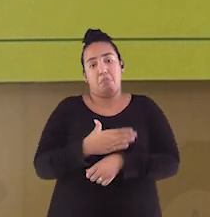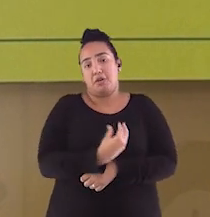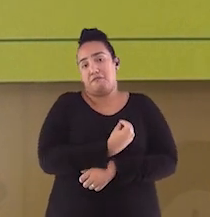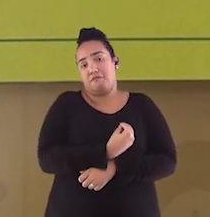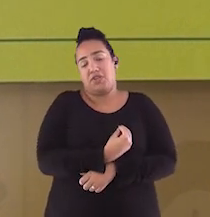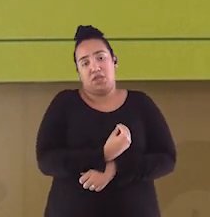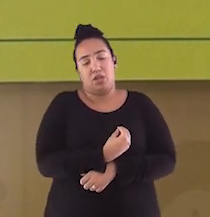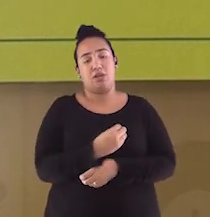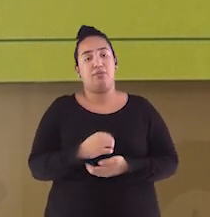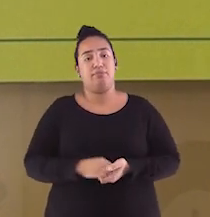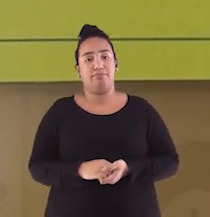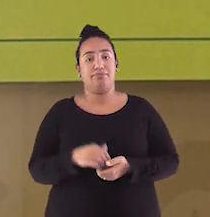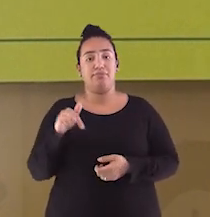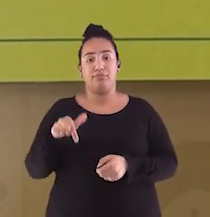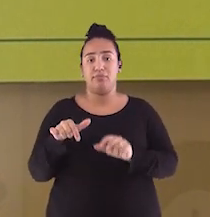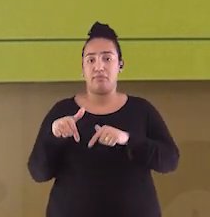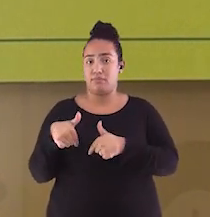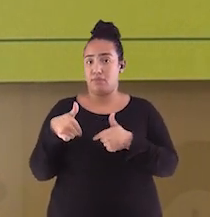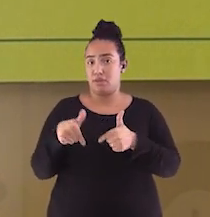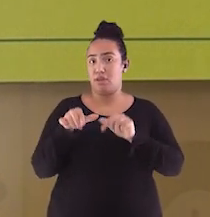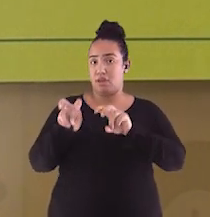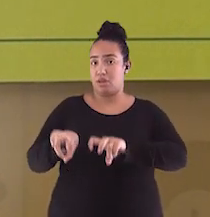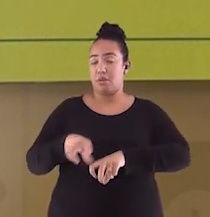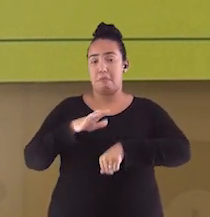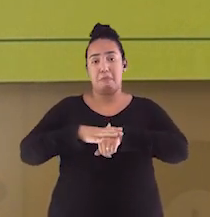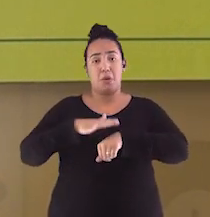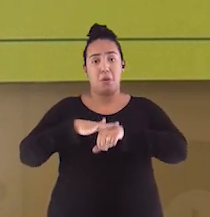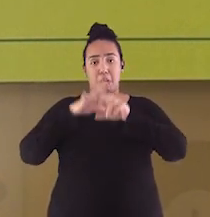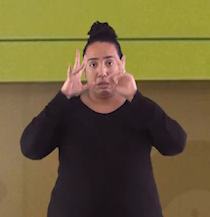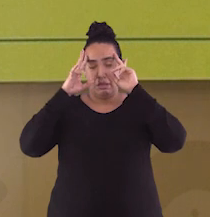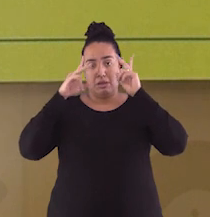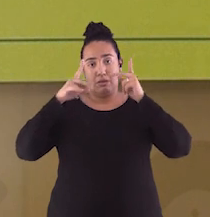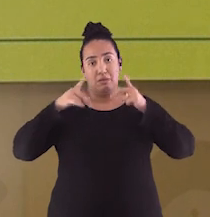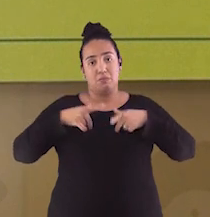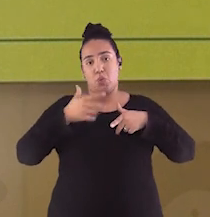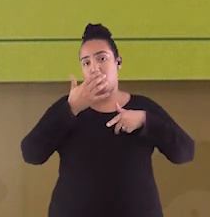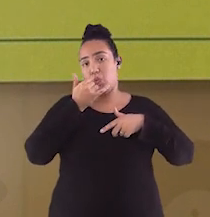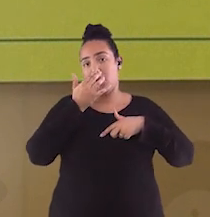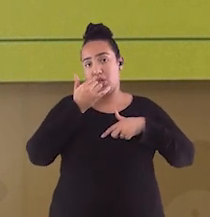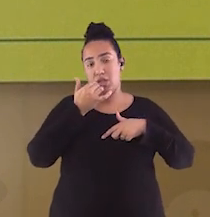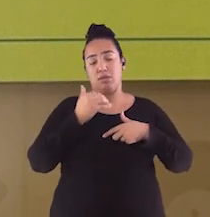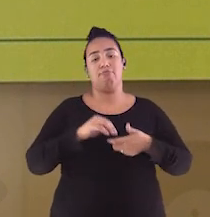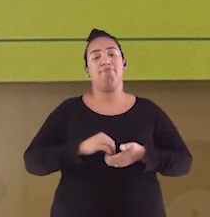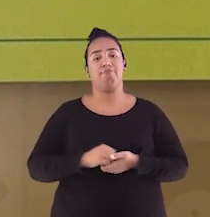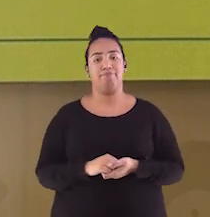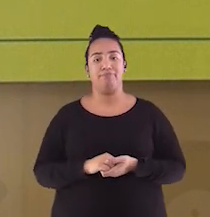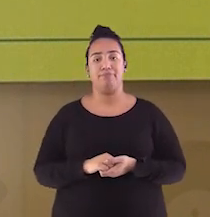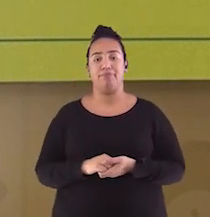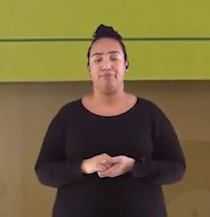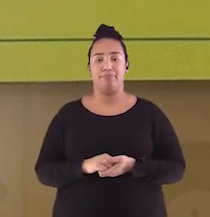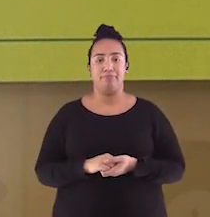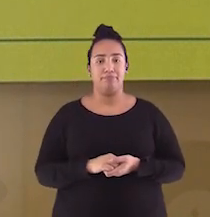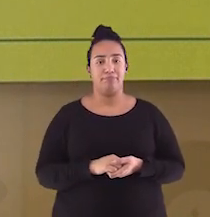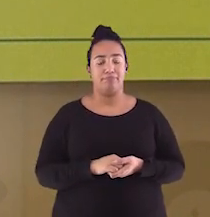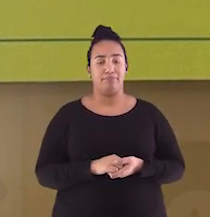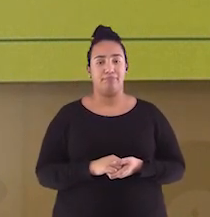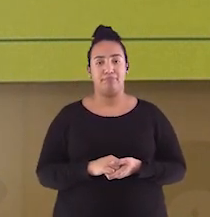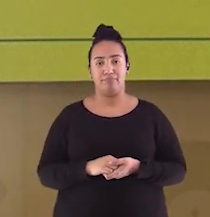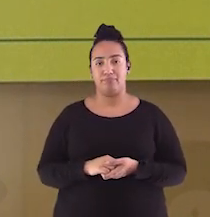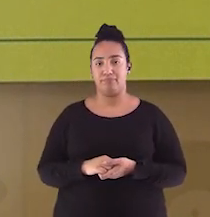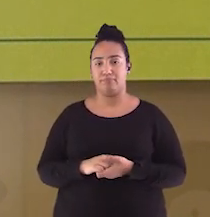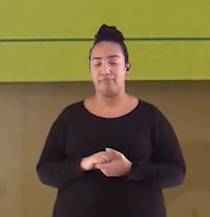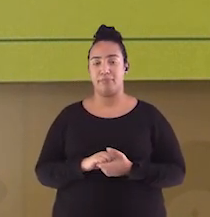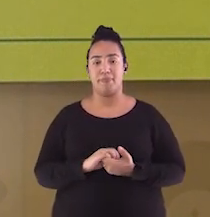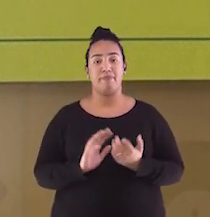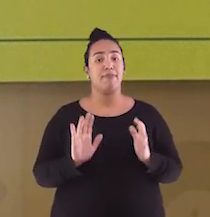ou seja, a atividade agrícola voltada para a produção de alimentos para o seu próprio consumo e sustento.